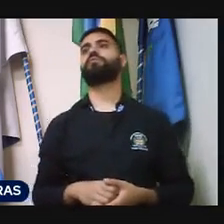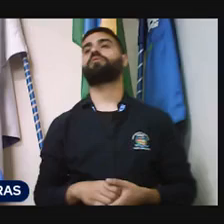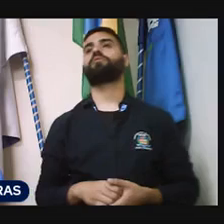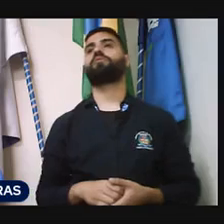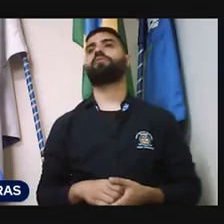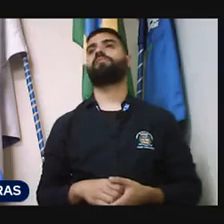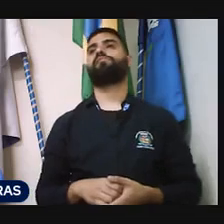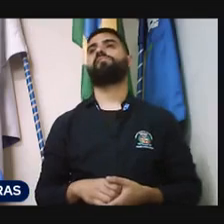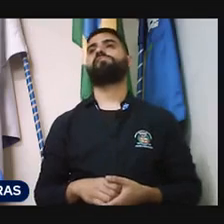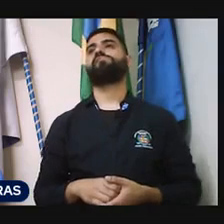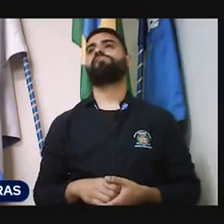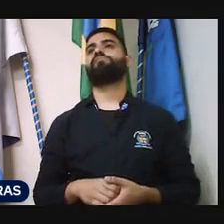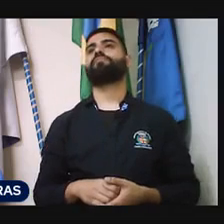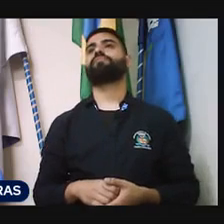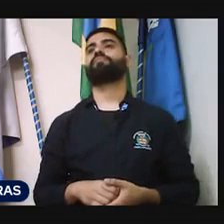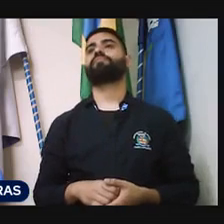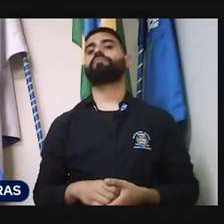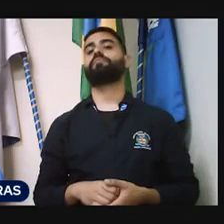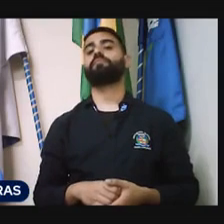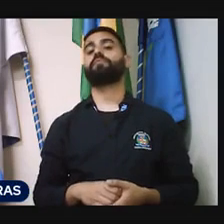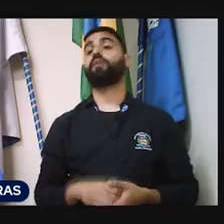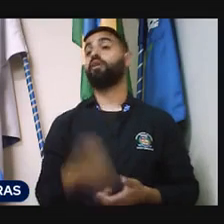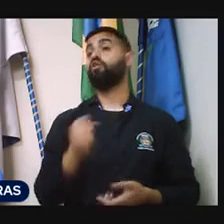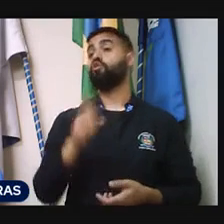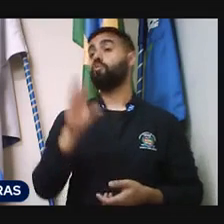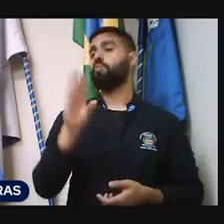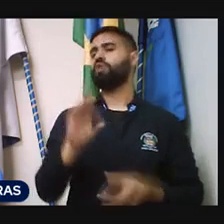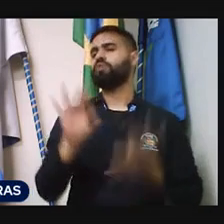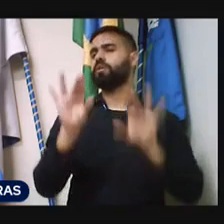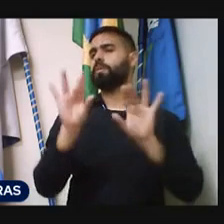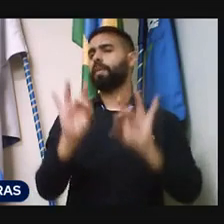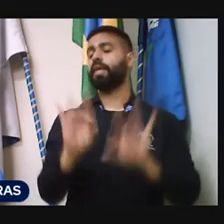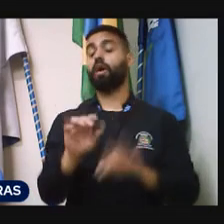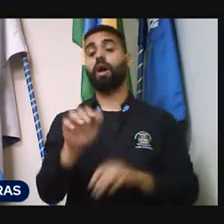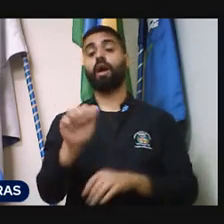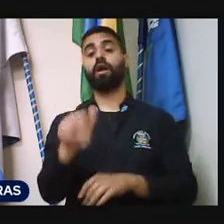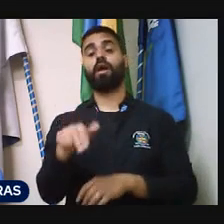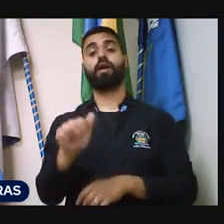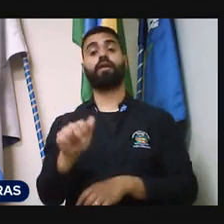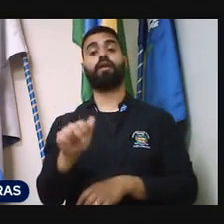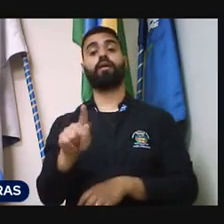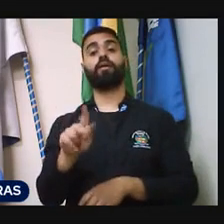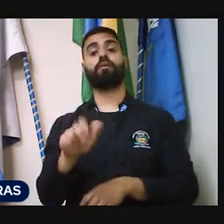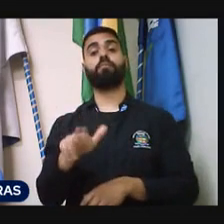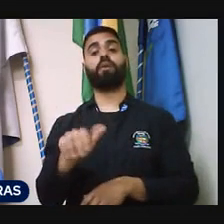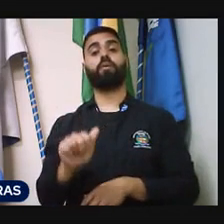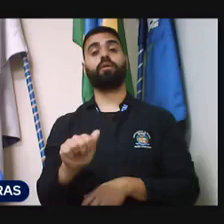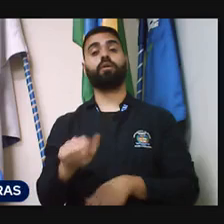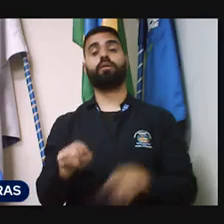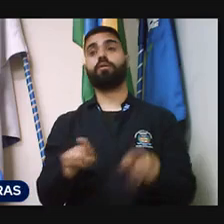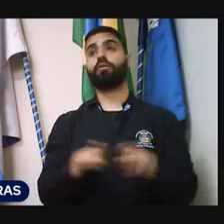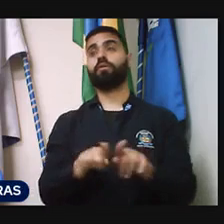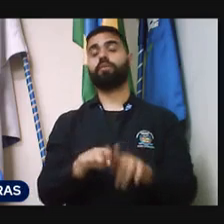especial Ana Paula o leão Magno